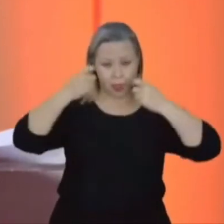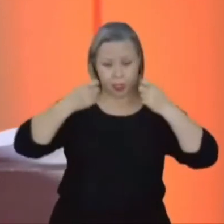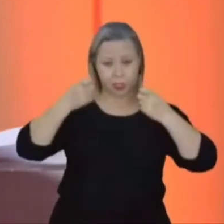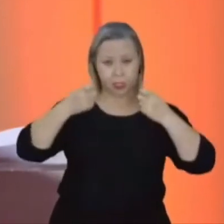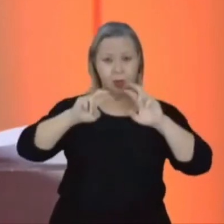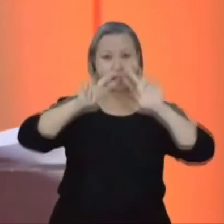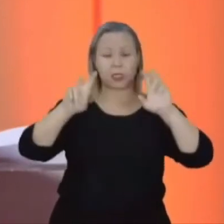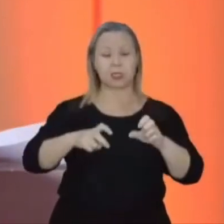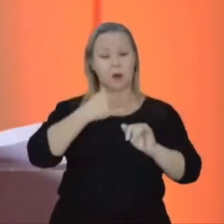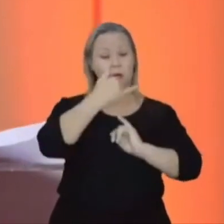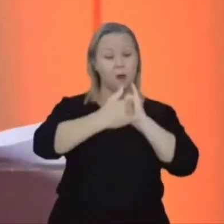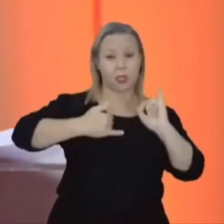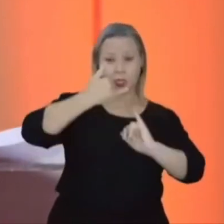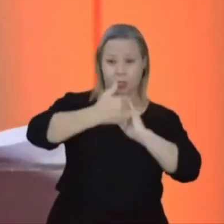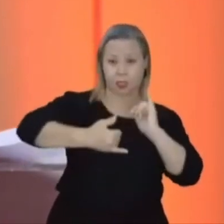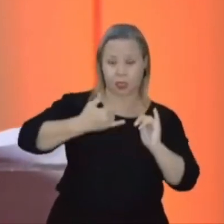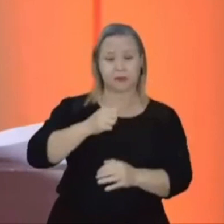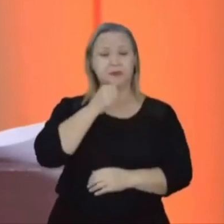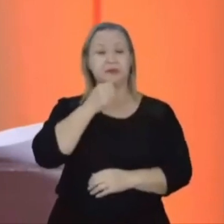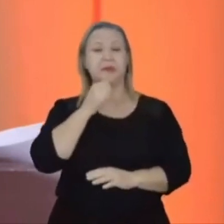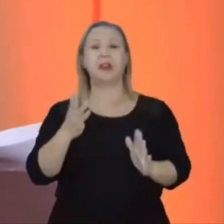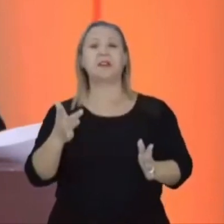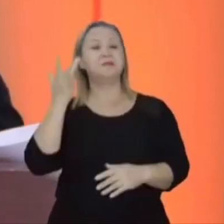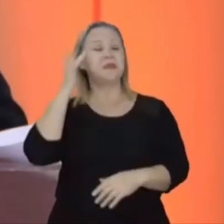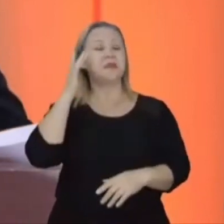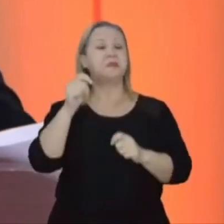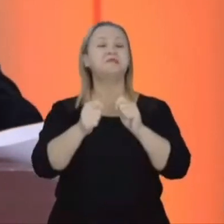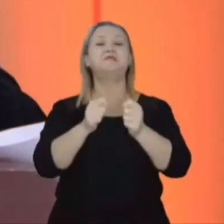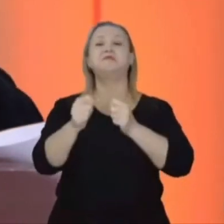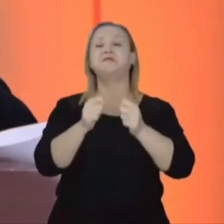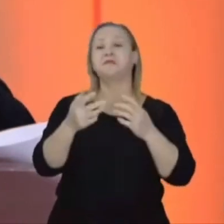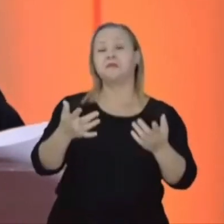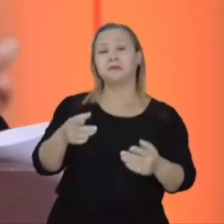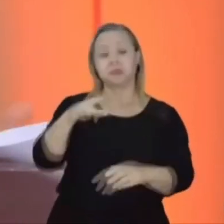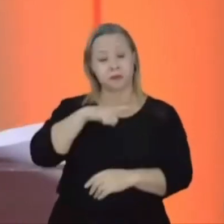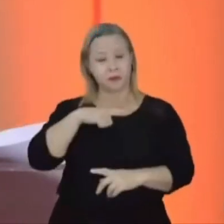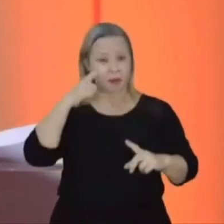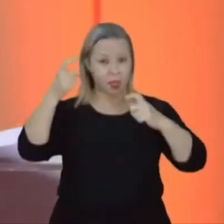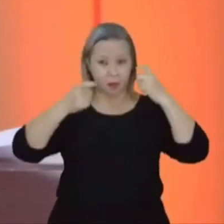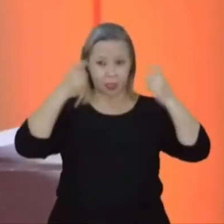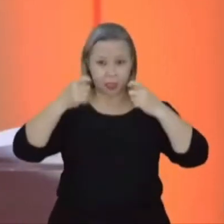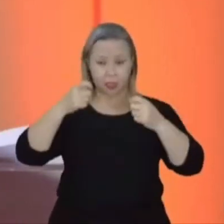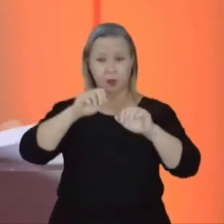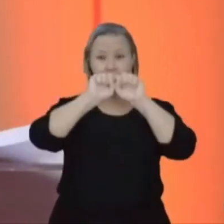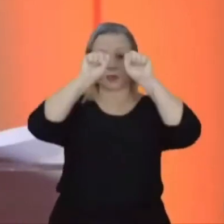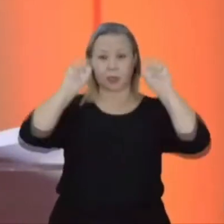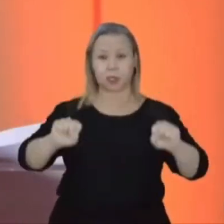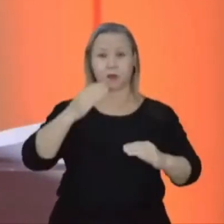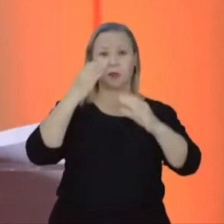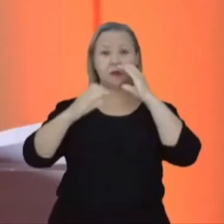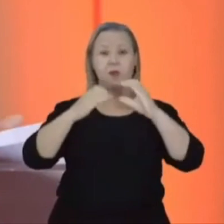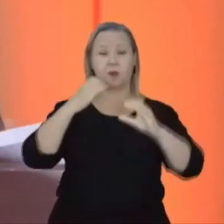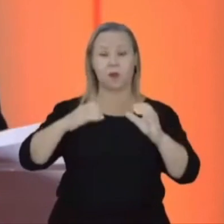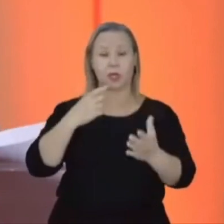sabe, que ainda nós não sabemos o que fazer, e ter uma preocupação com o sistema de comunicação eletrônico. A última